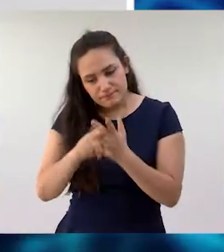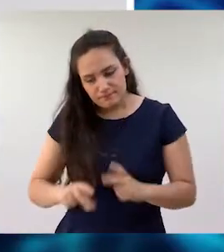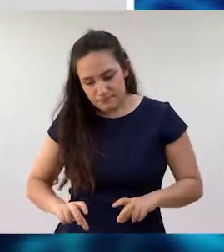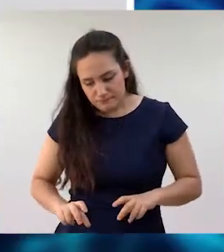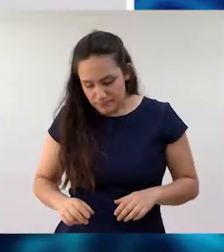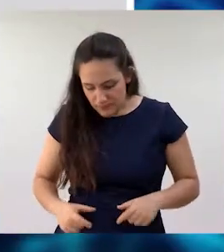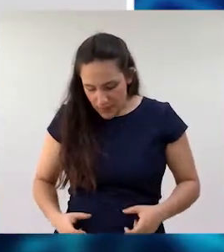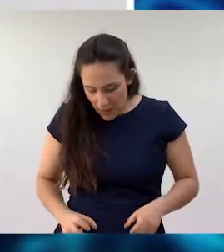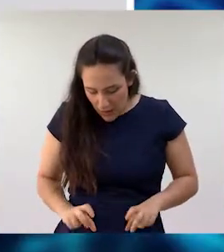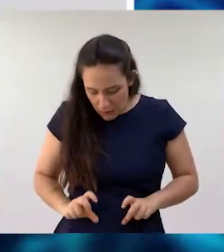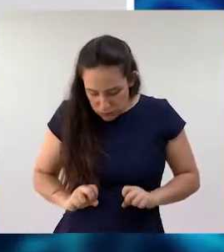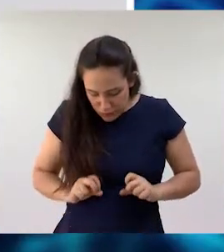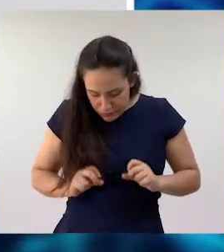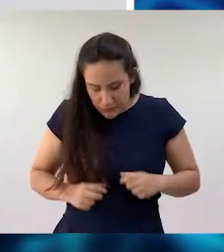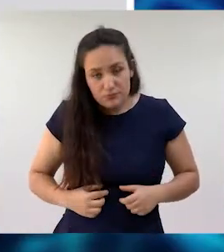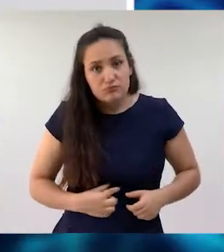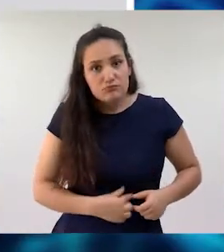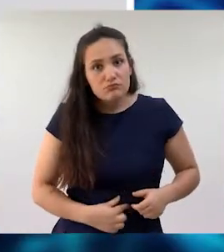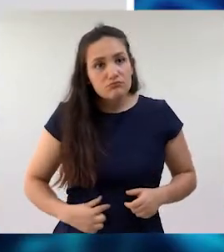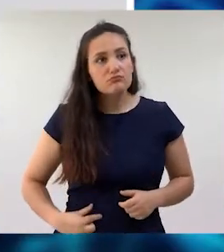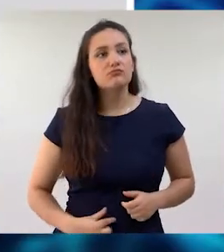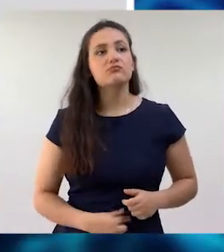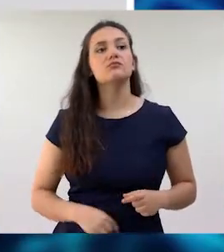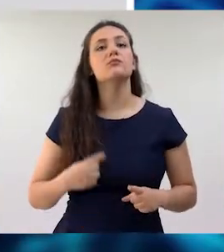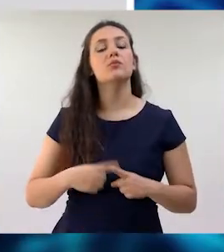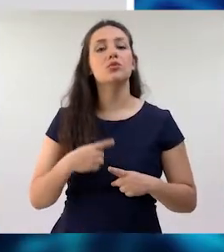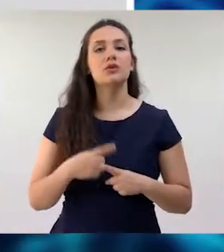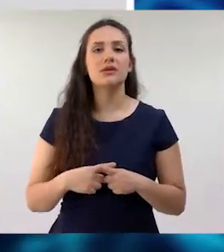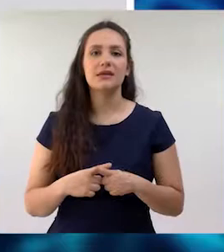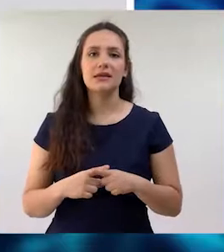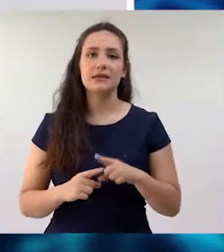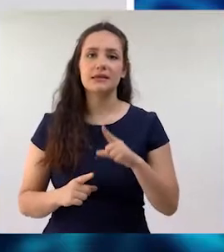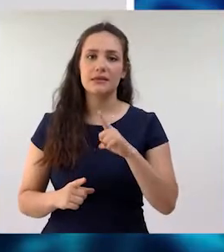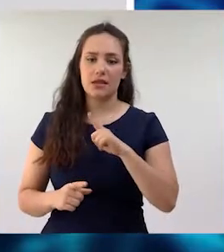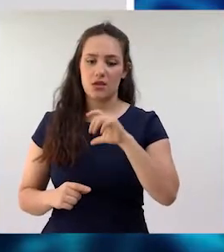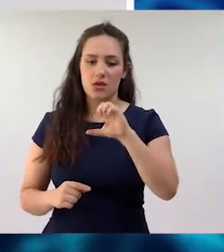que isso, Ana? Isso que é uma coisa fascinante sobre o câncer de intestino.